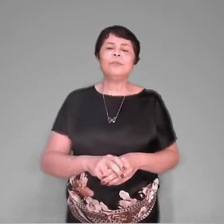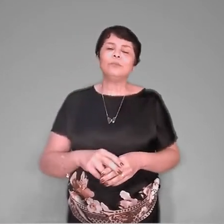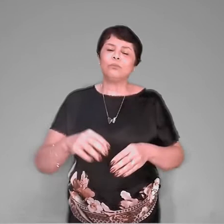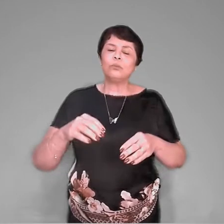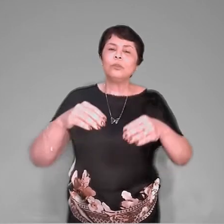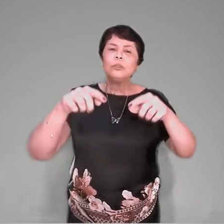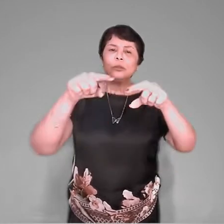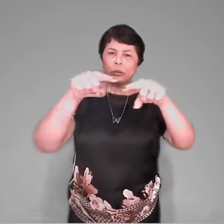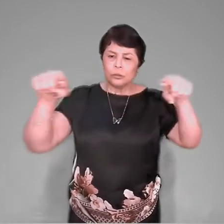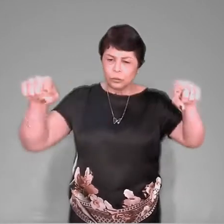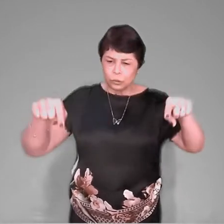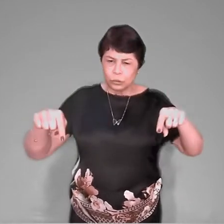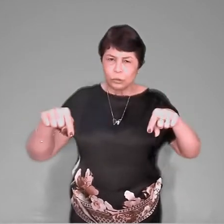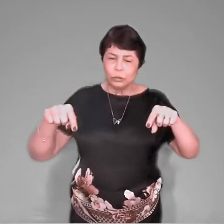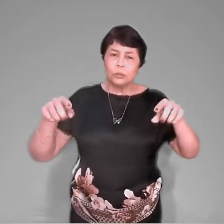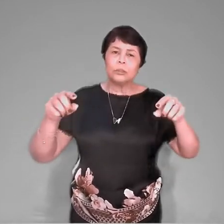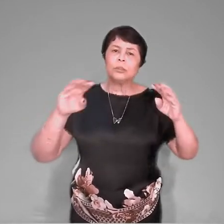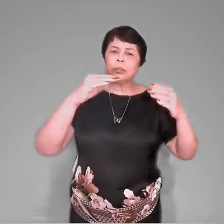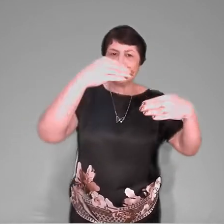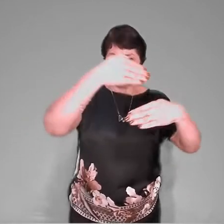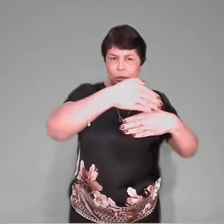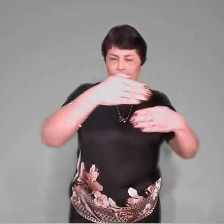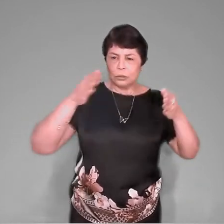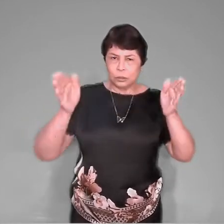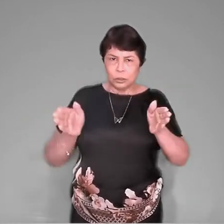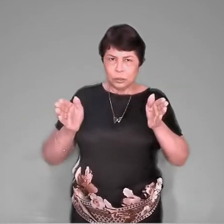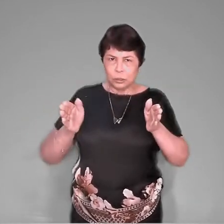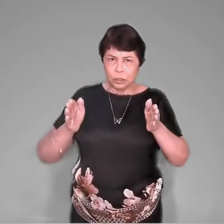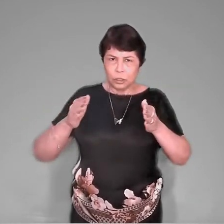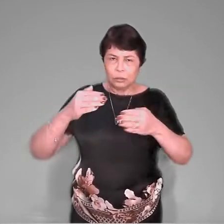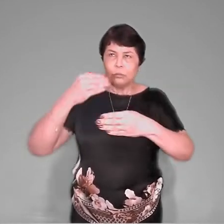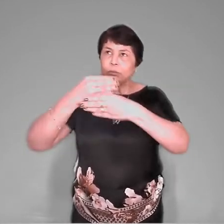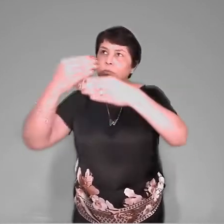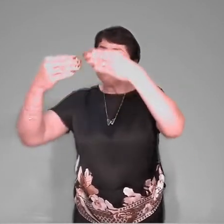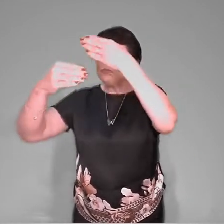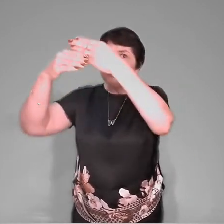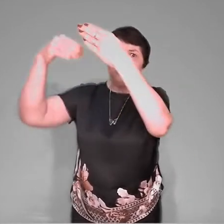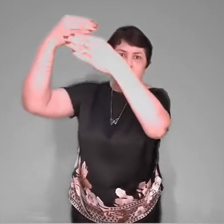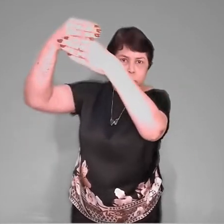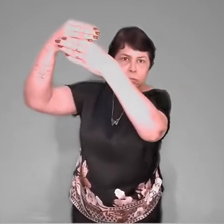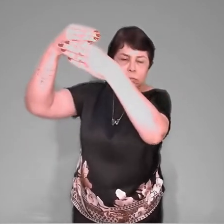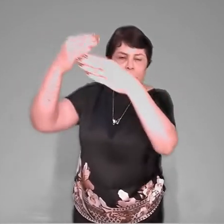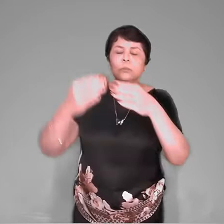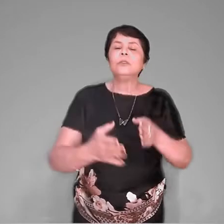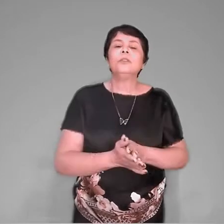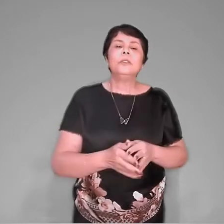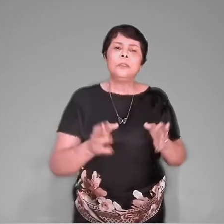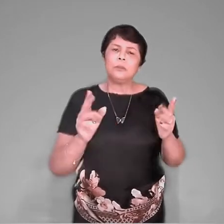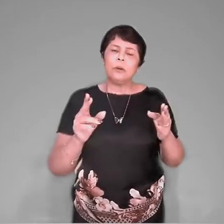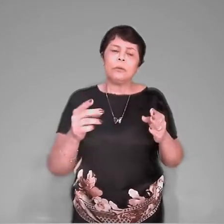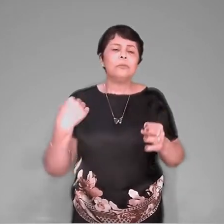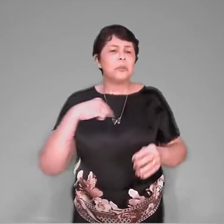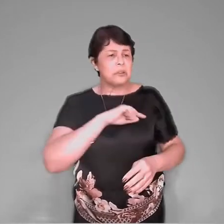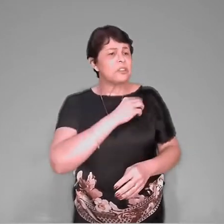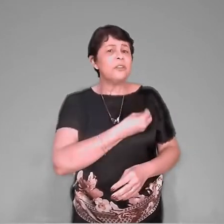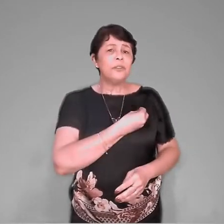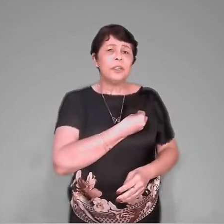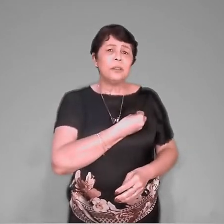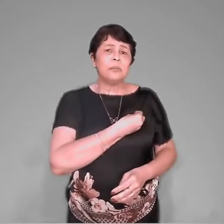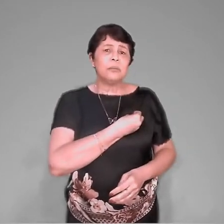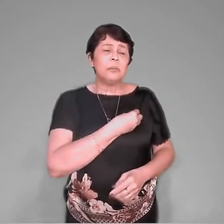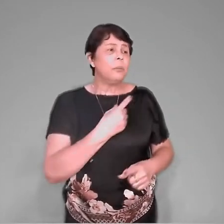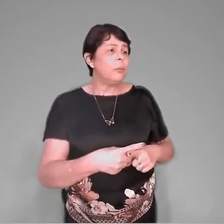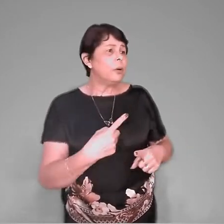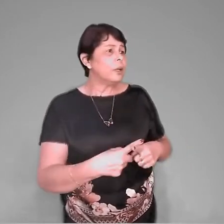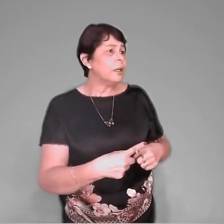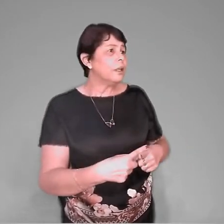e vós, gentios. Agora Deus está fazendo uma construção completamente diferente daquela